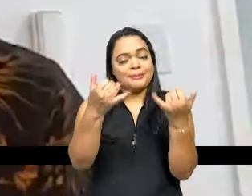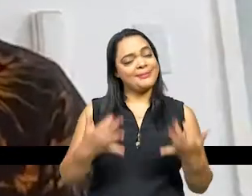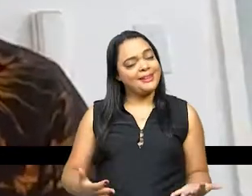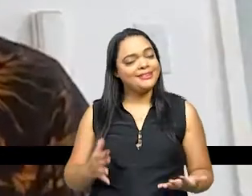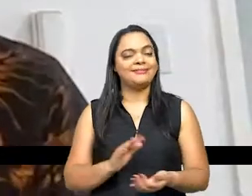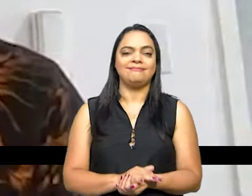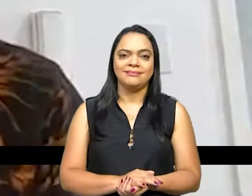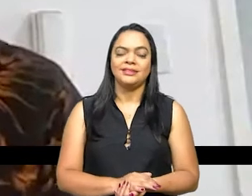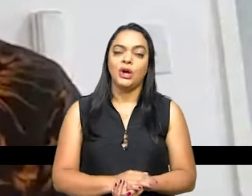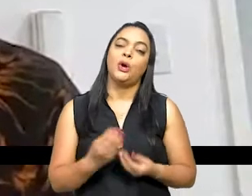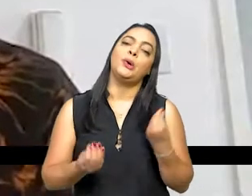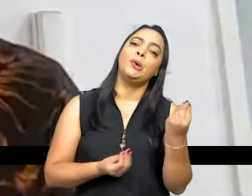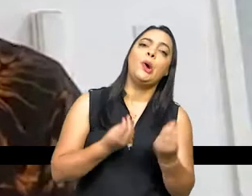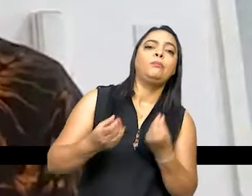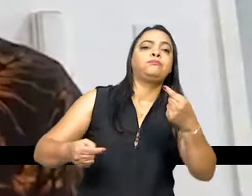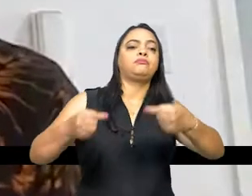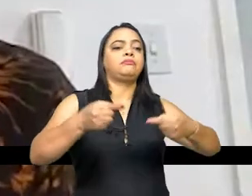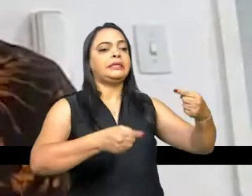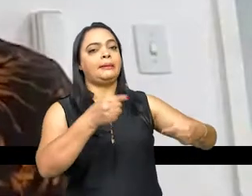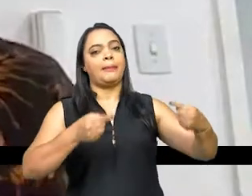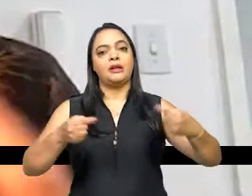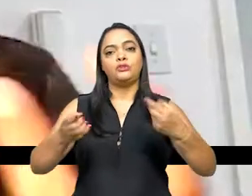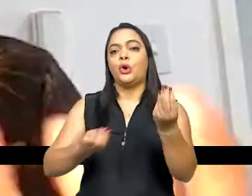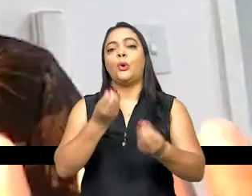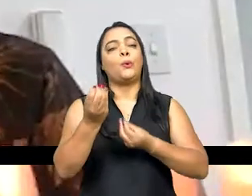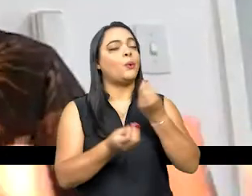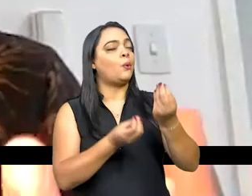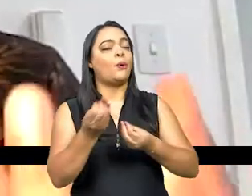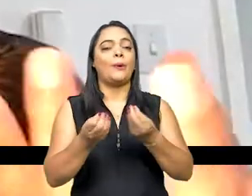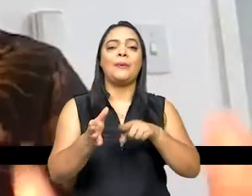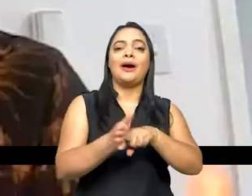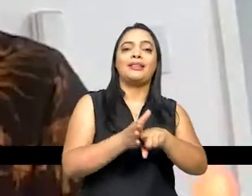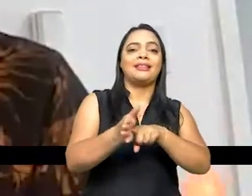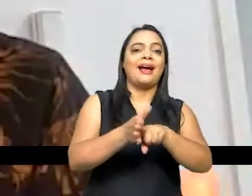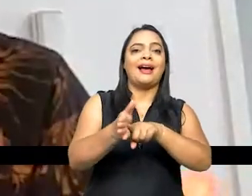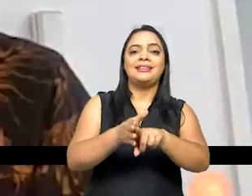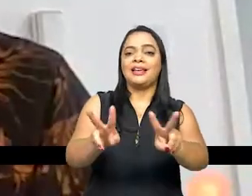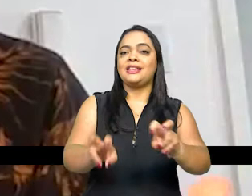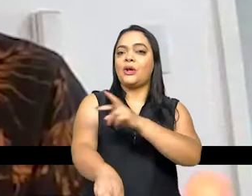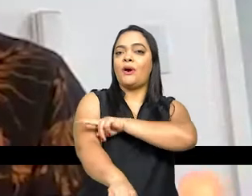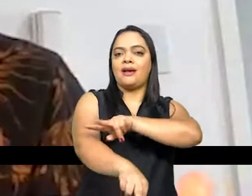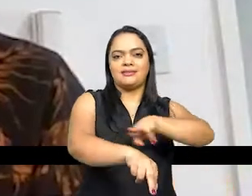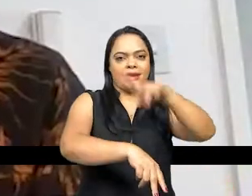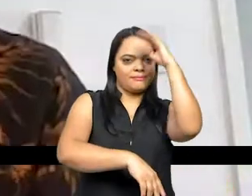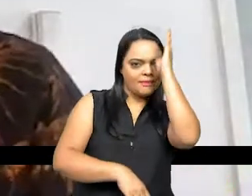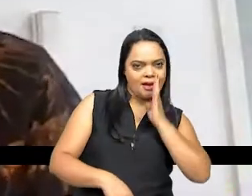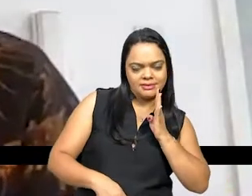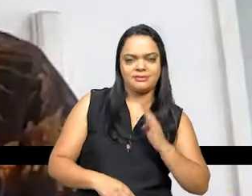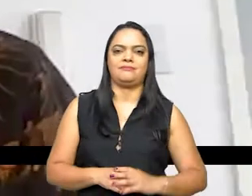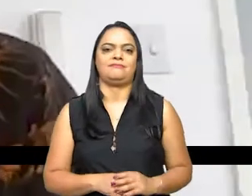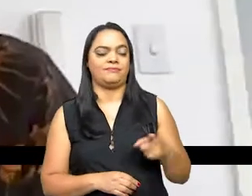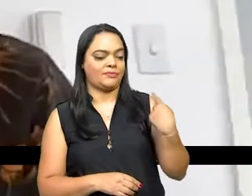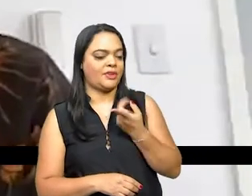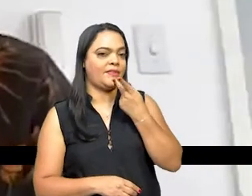de abordar o debate e a análise racial no Brasil. A gente se volta para os significados depreciativos atribuídos aos negros, para